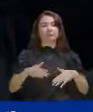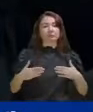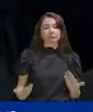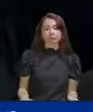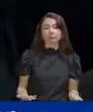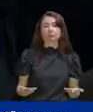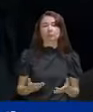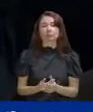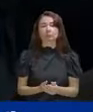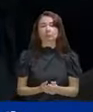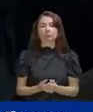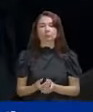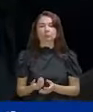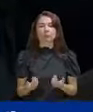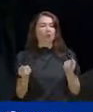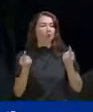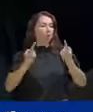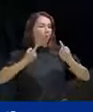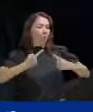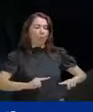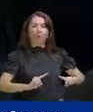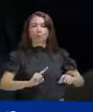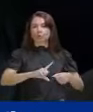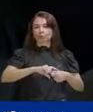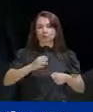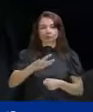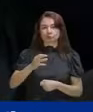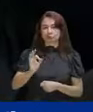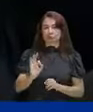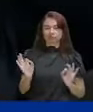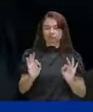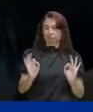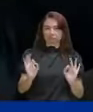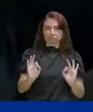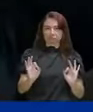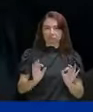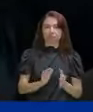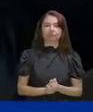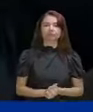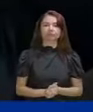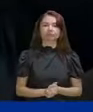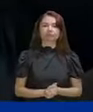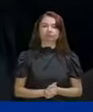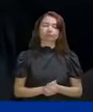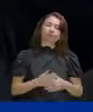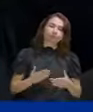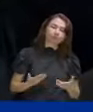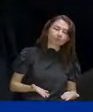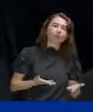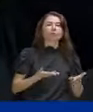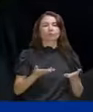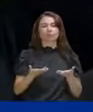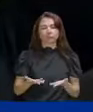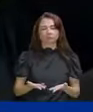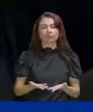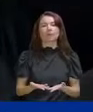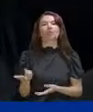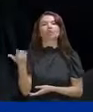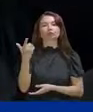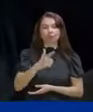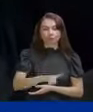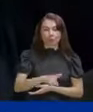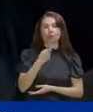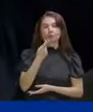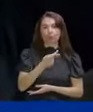que se falar em ofensa a outras disposições gerais normativas ou principiológicas. Ante o exposto,